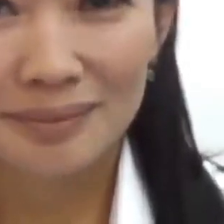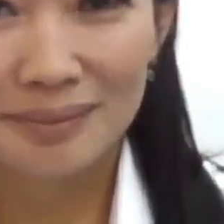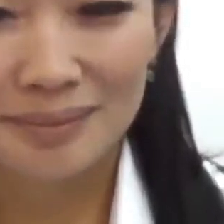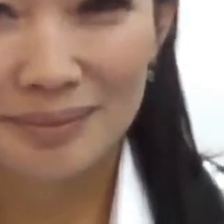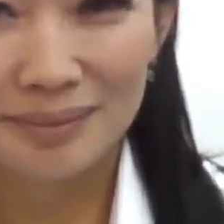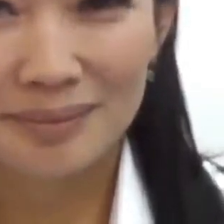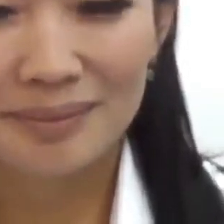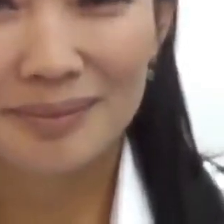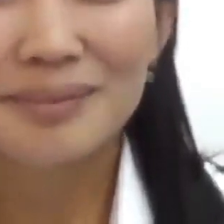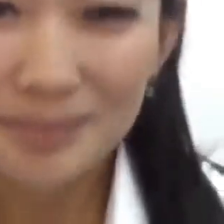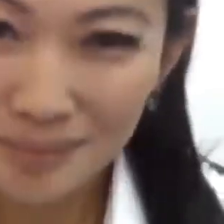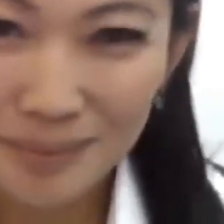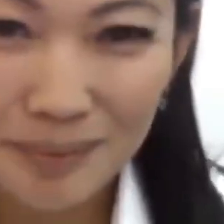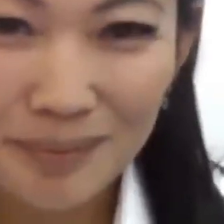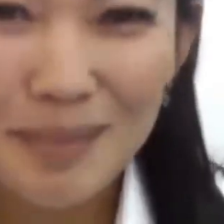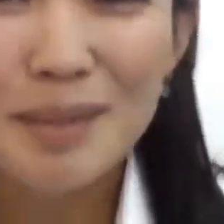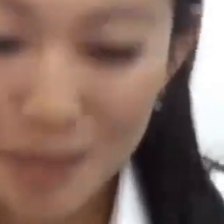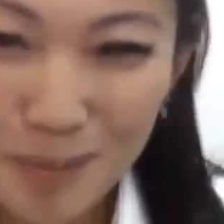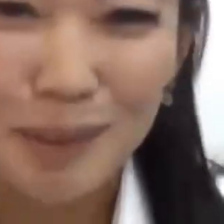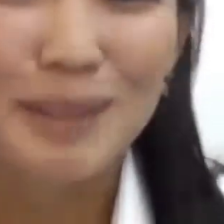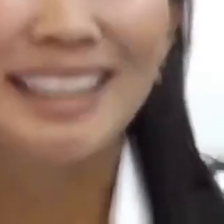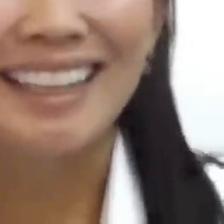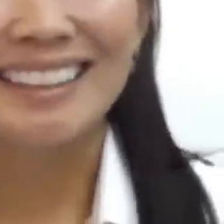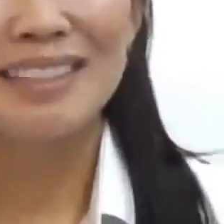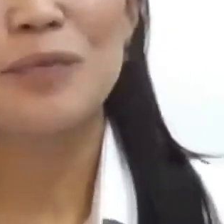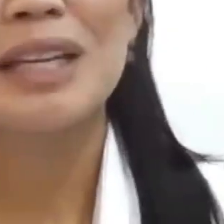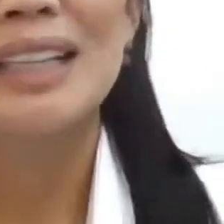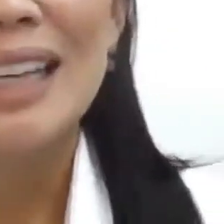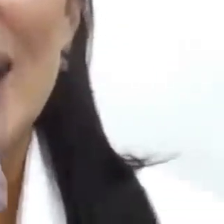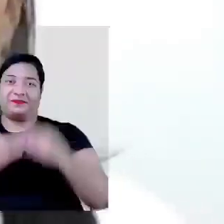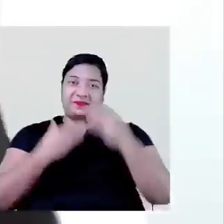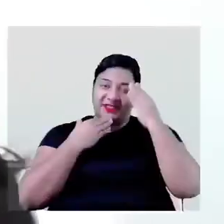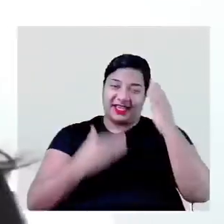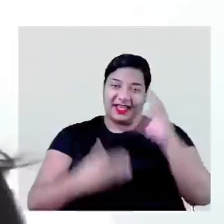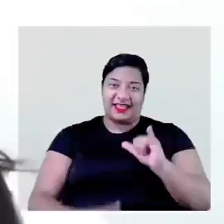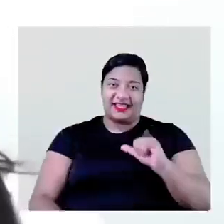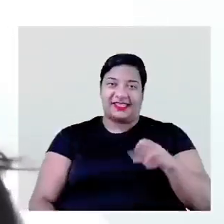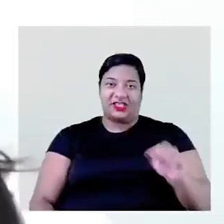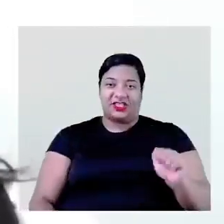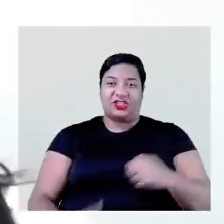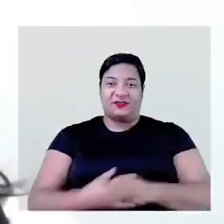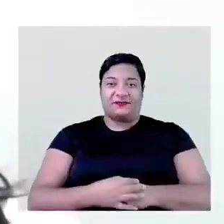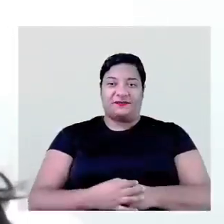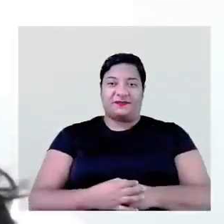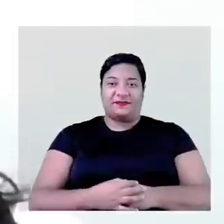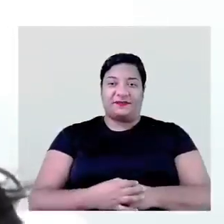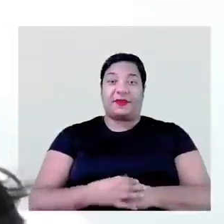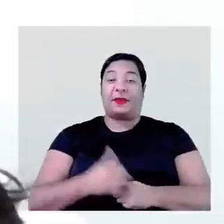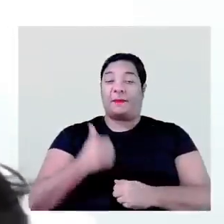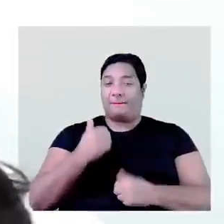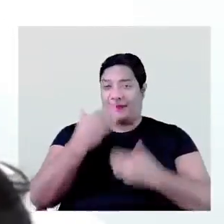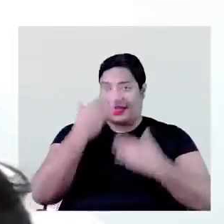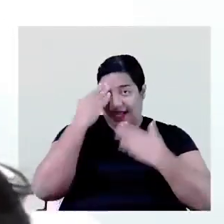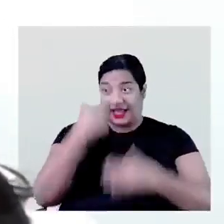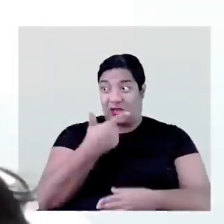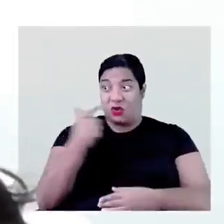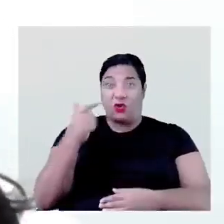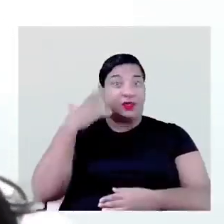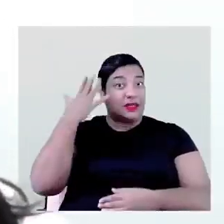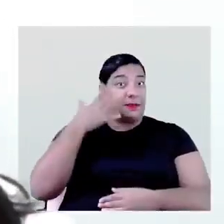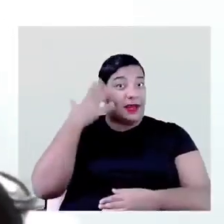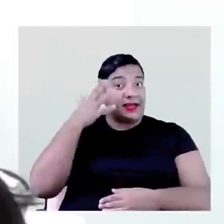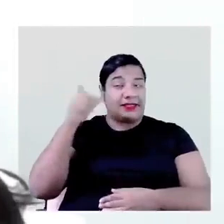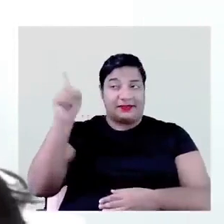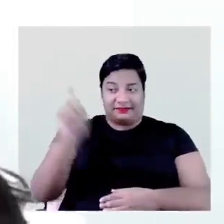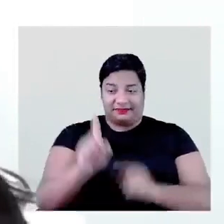a ótica das mudanças climáticas. Obrigada, Cíntia. Obrigada. A nossa outra palestrante Cíntia Hiromi Nakazawa, chefe de cartório da